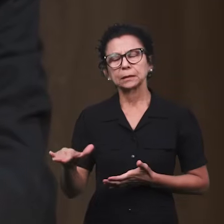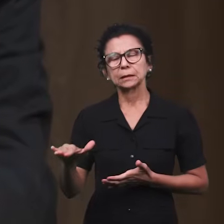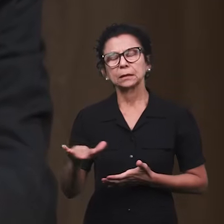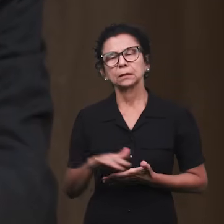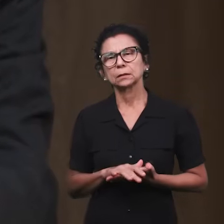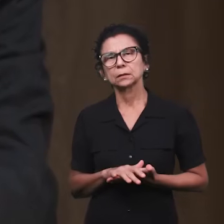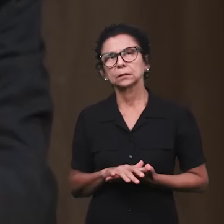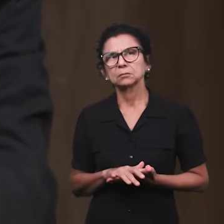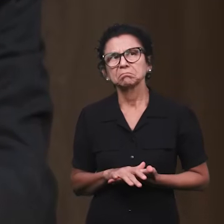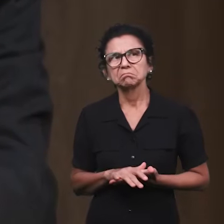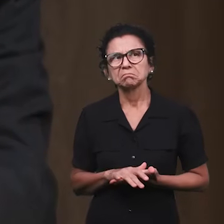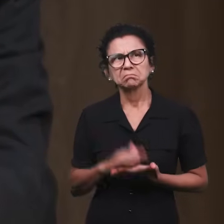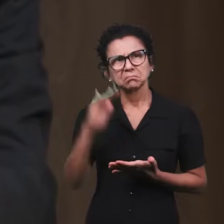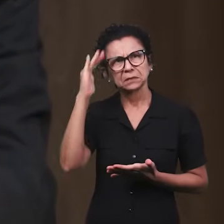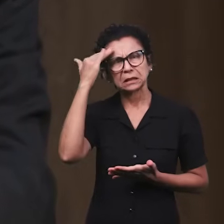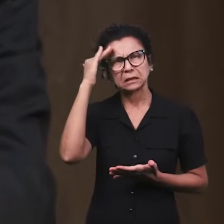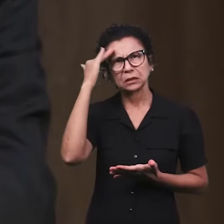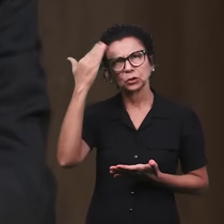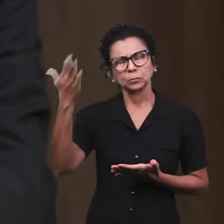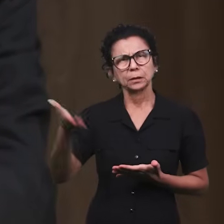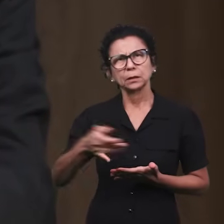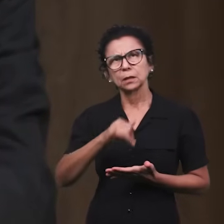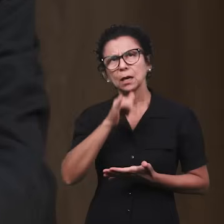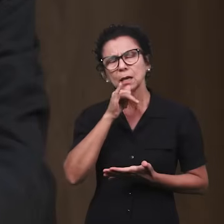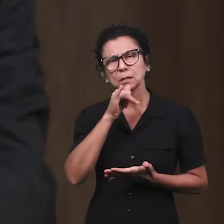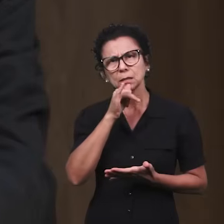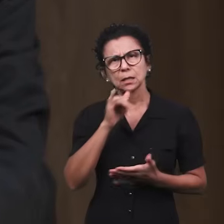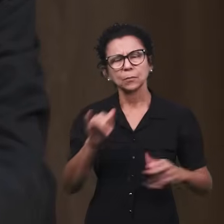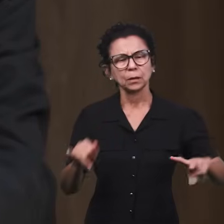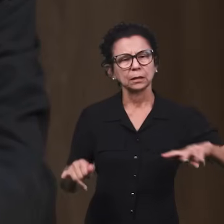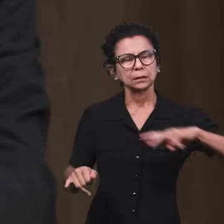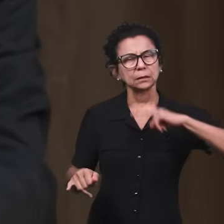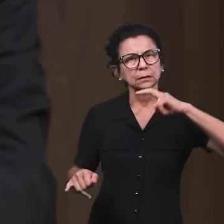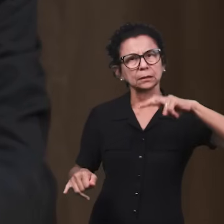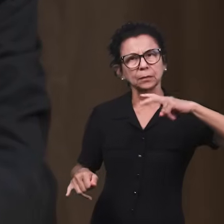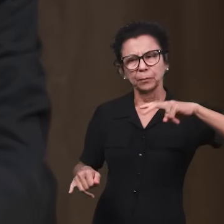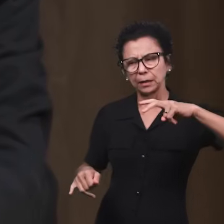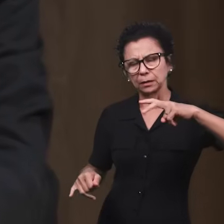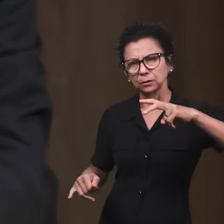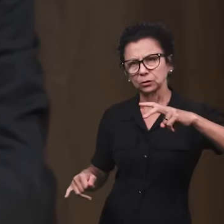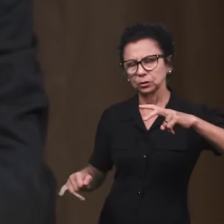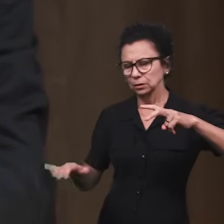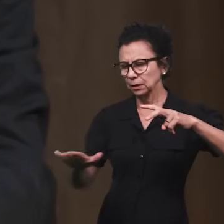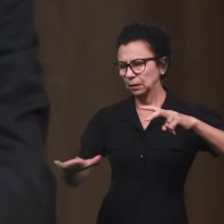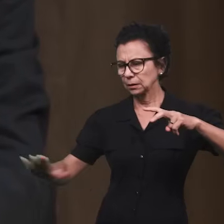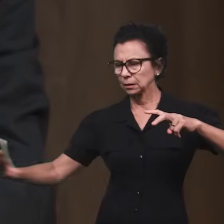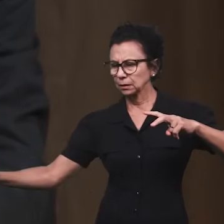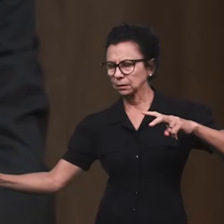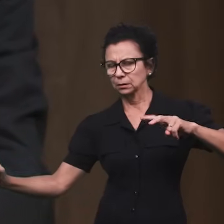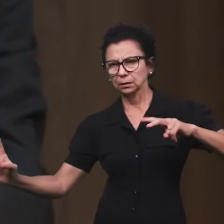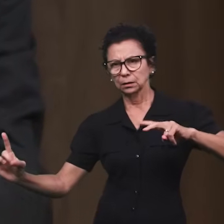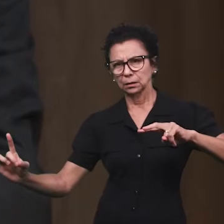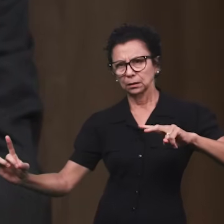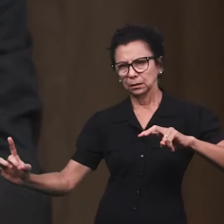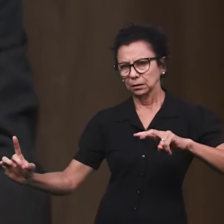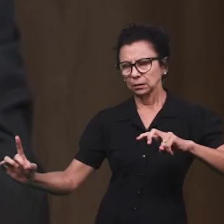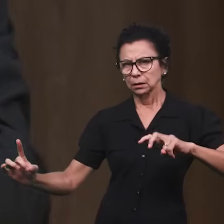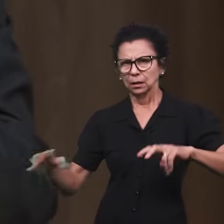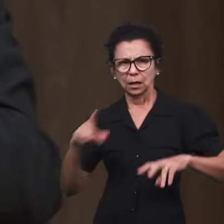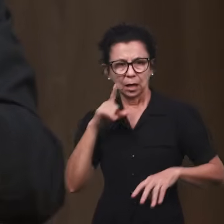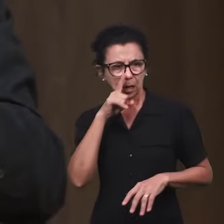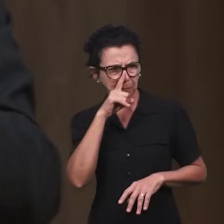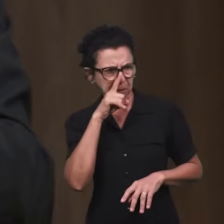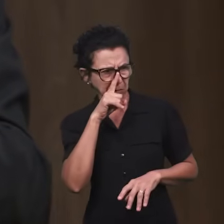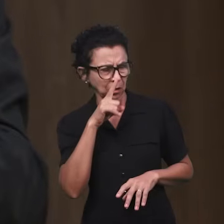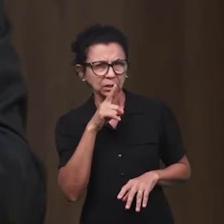e ela não tem um conhecimento prévio que uma serpente, por exemplo, é perigosa. Ela pegar uma serpente não é um animal que assuste, né, que vai